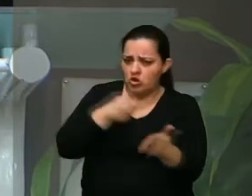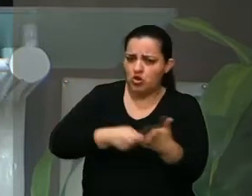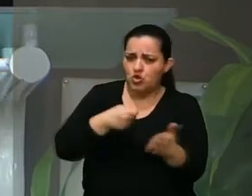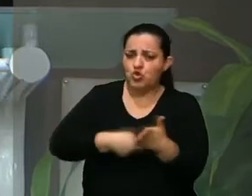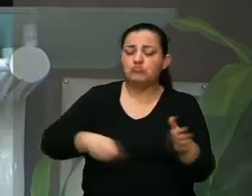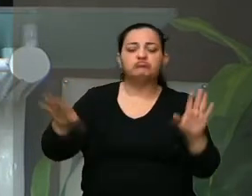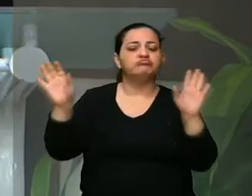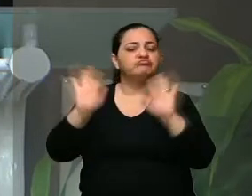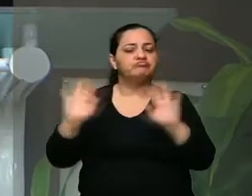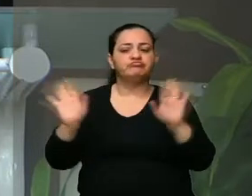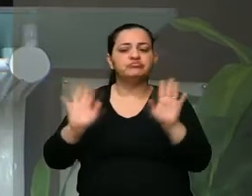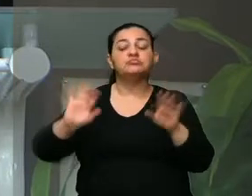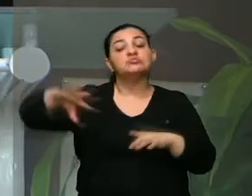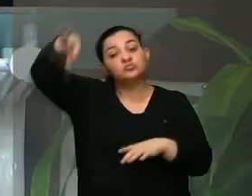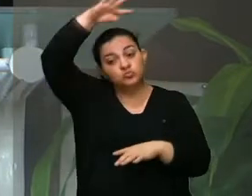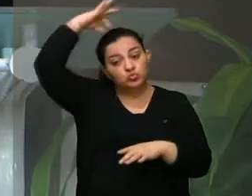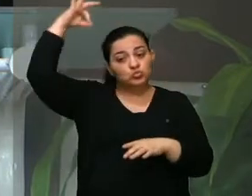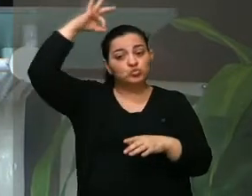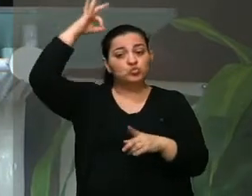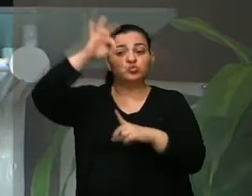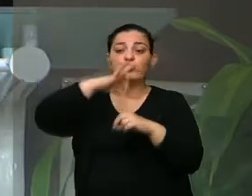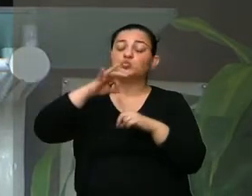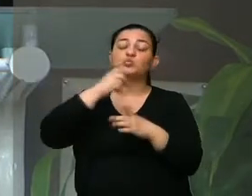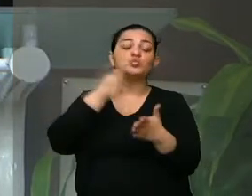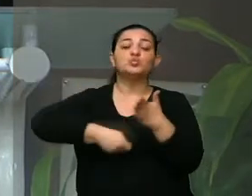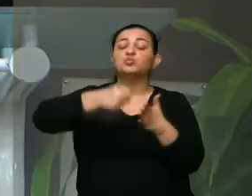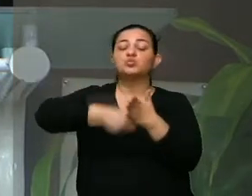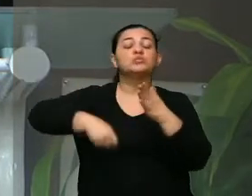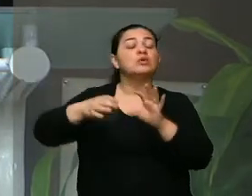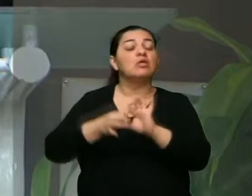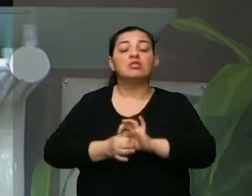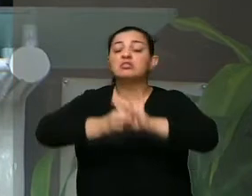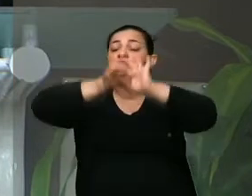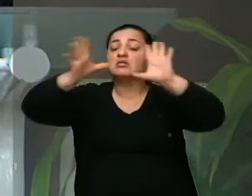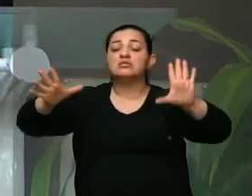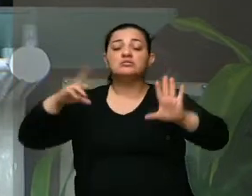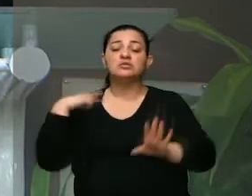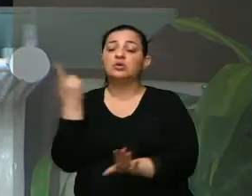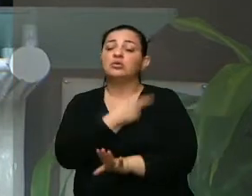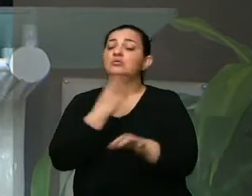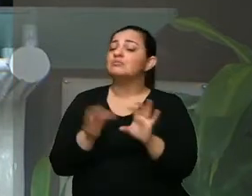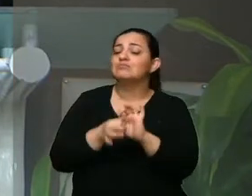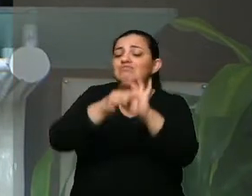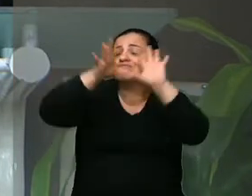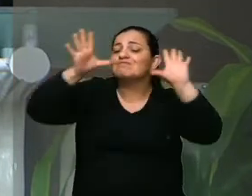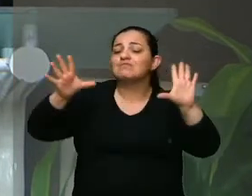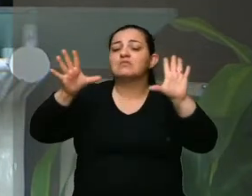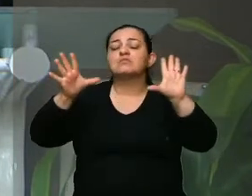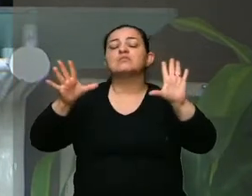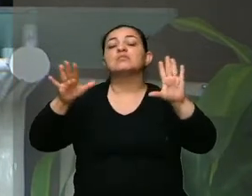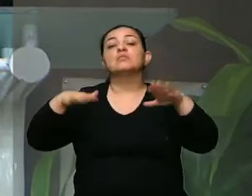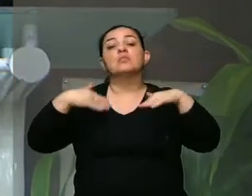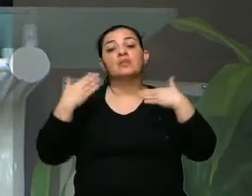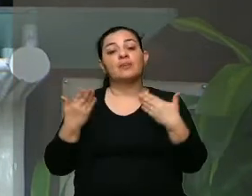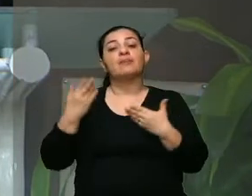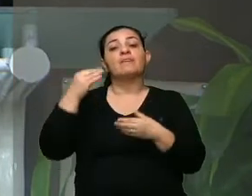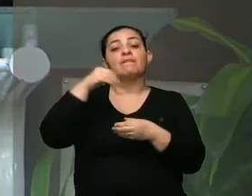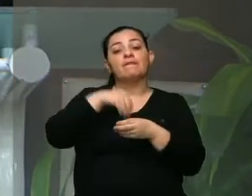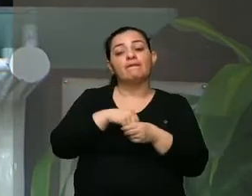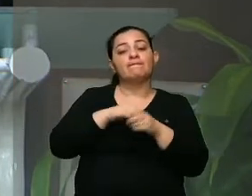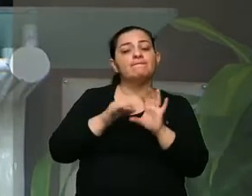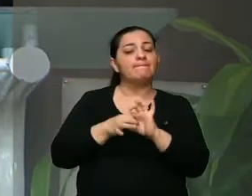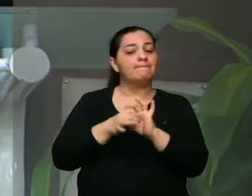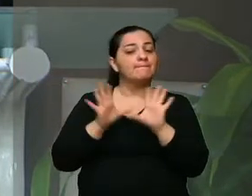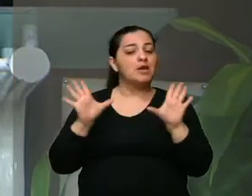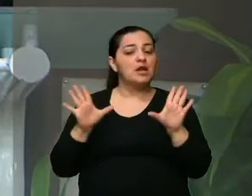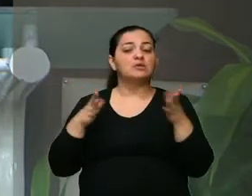o espírito santo não force somos livre e dentro desta liberdade